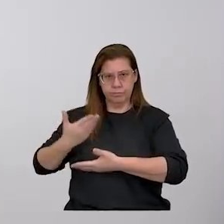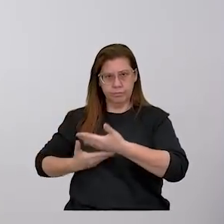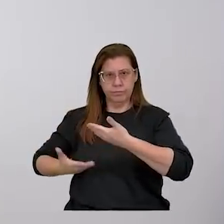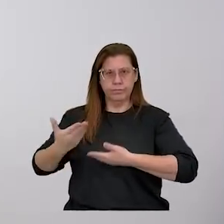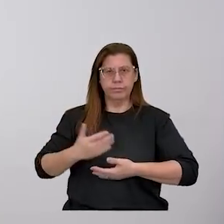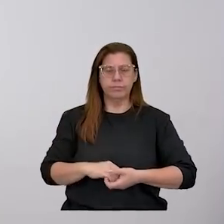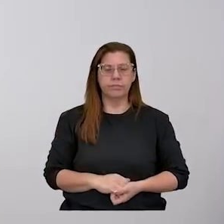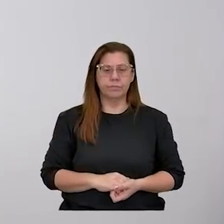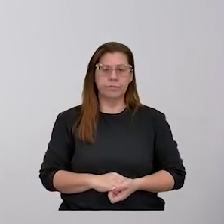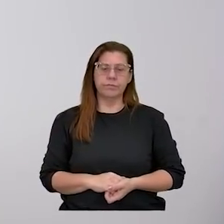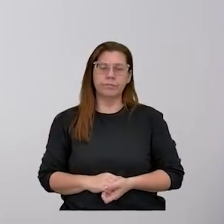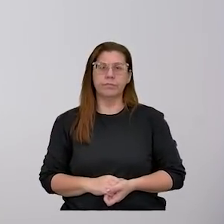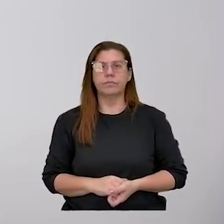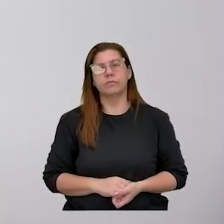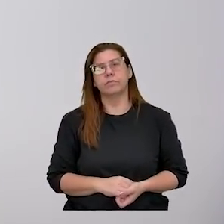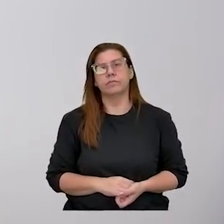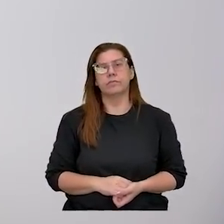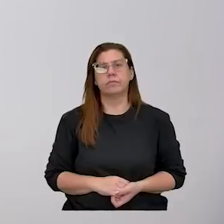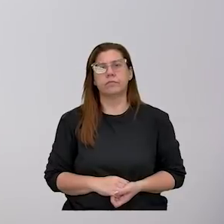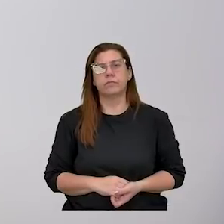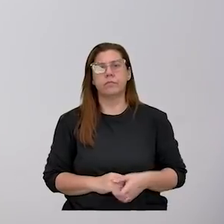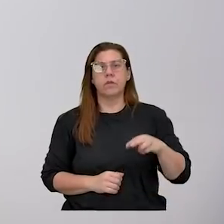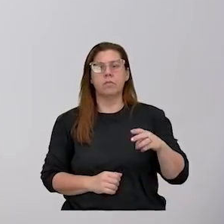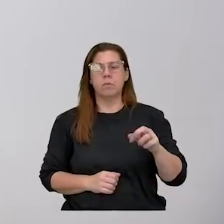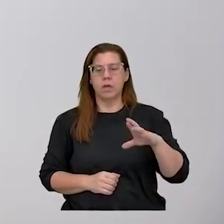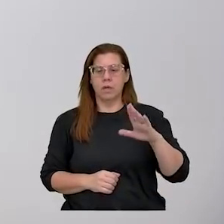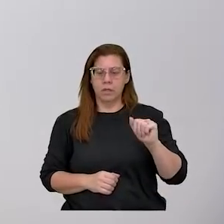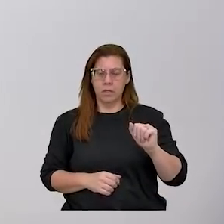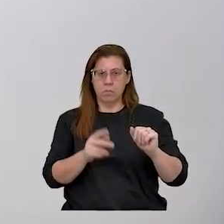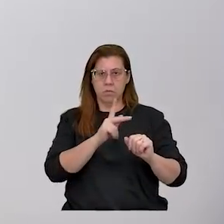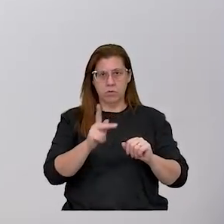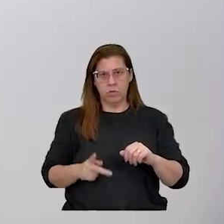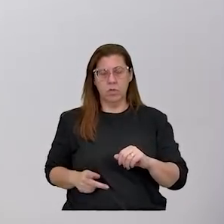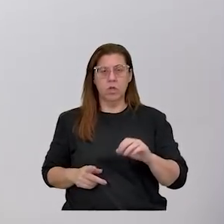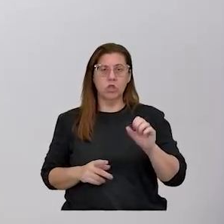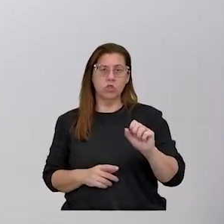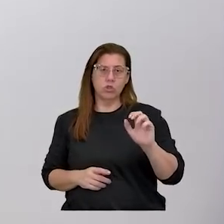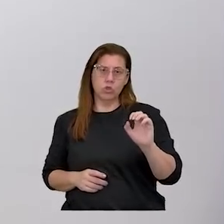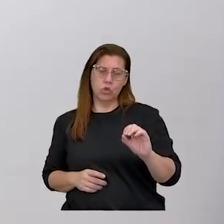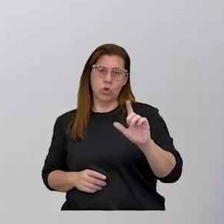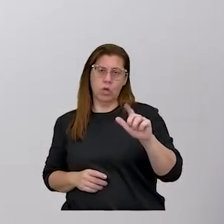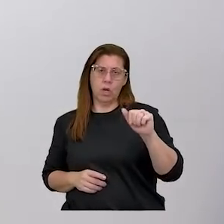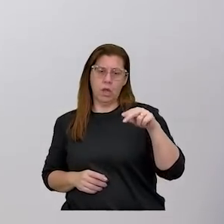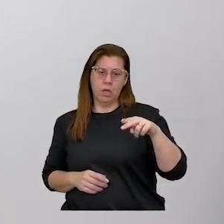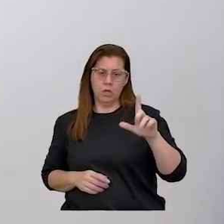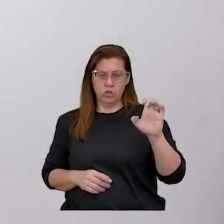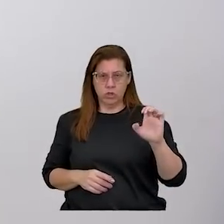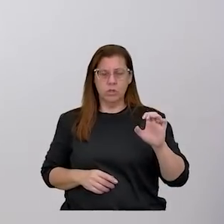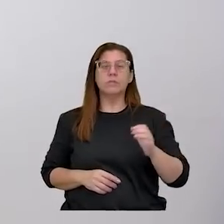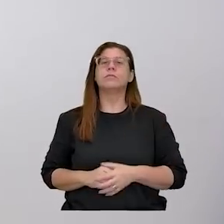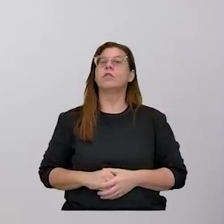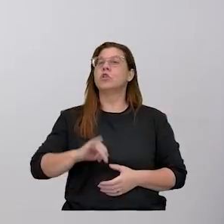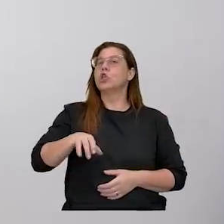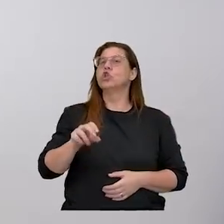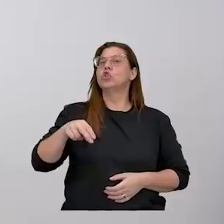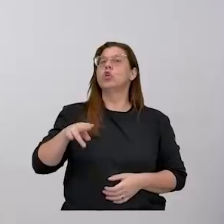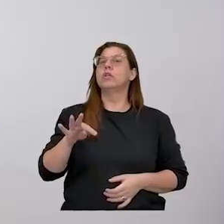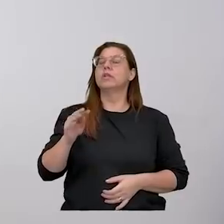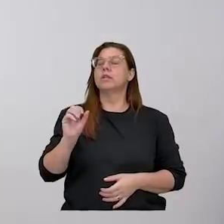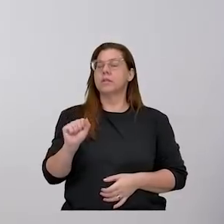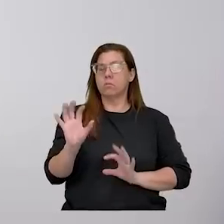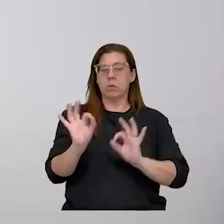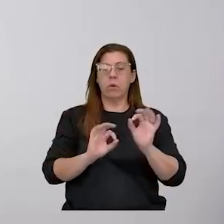com a palavra, né? É que vai conseguir convencer o outro. A gente só pode dizer